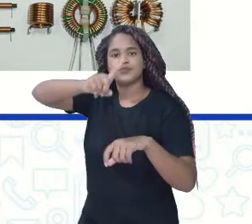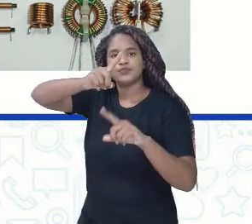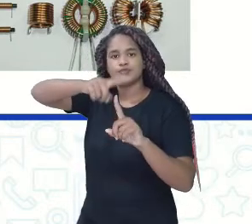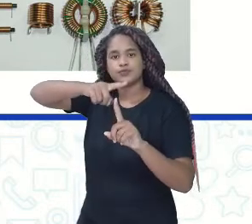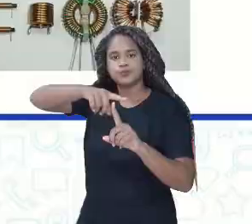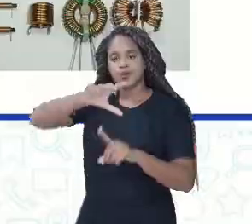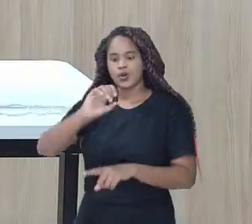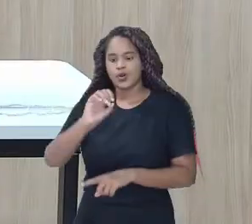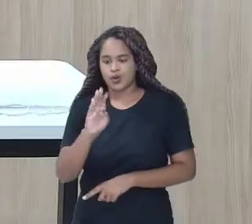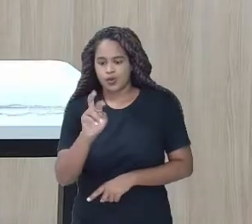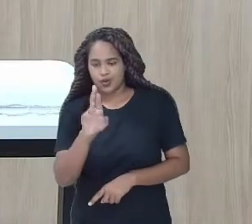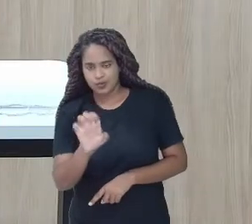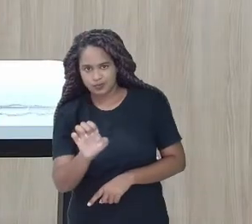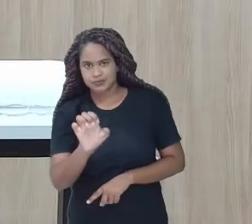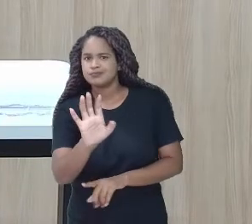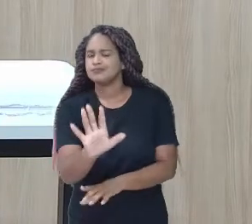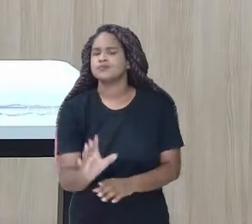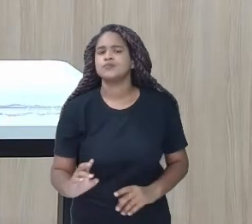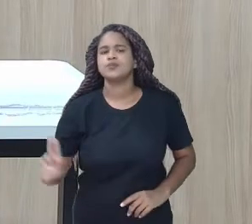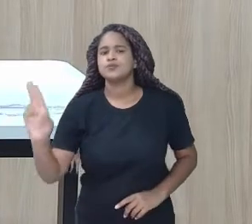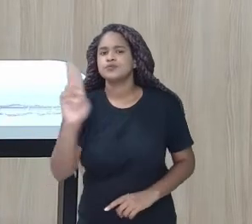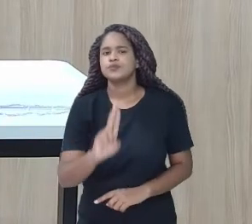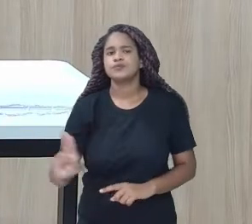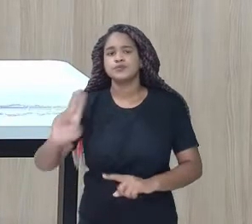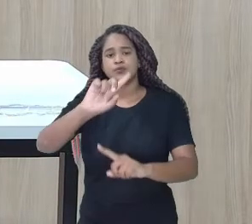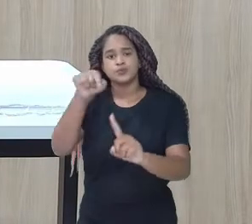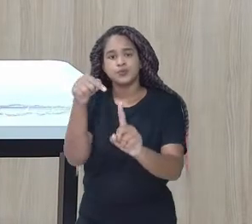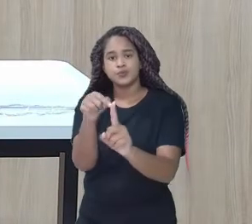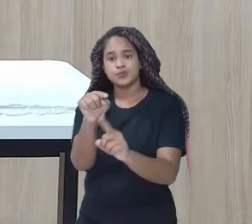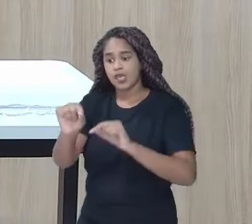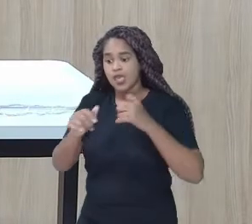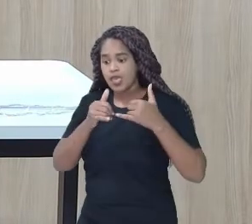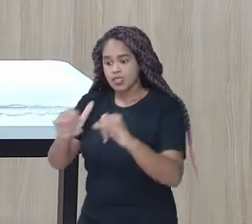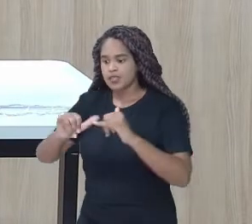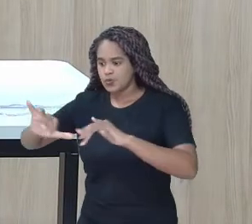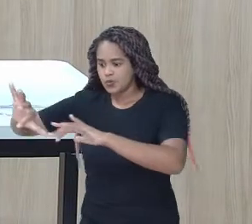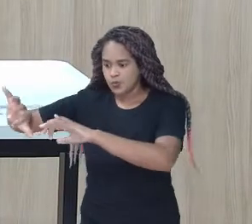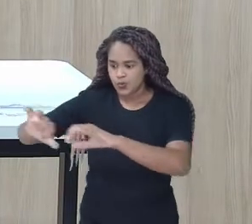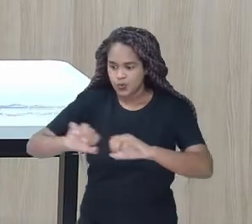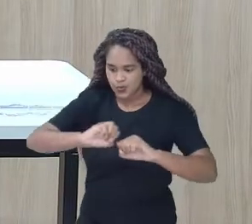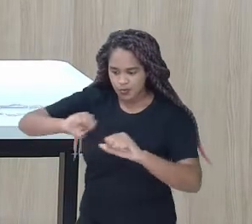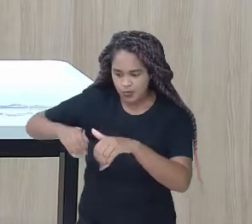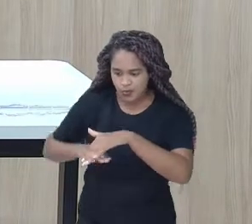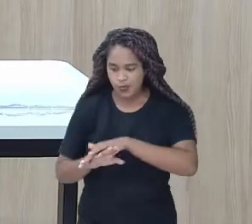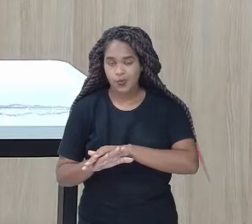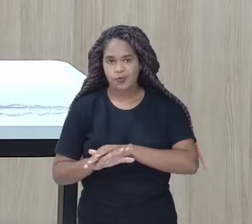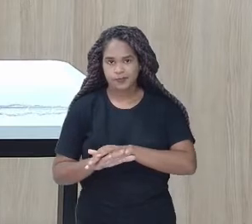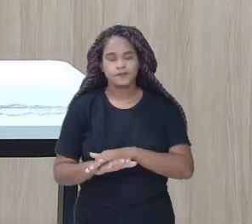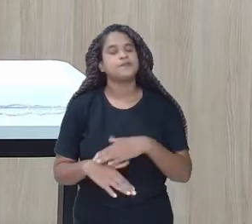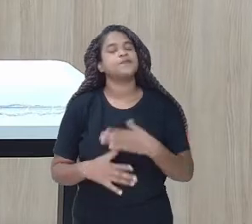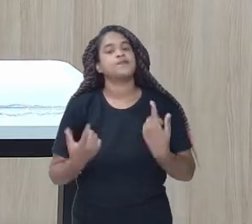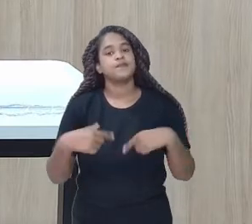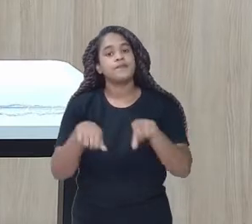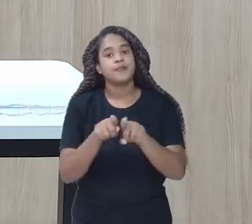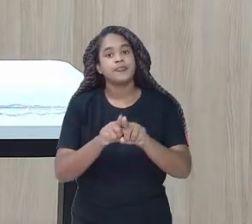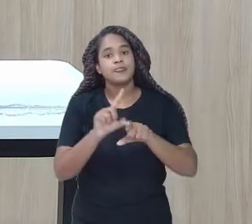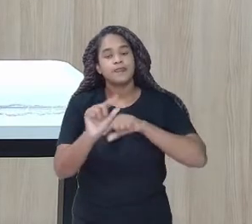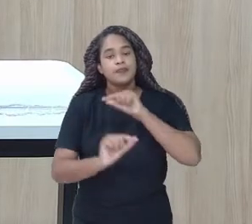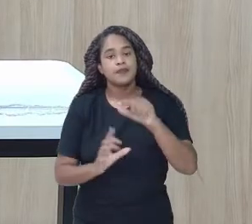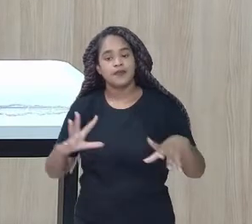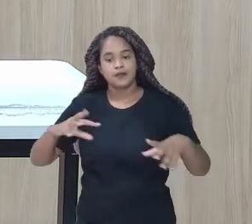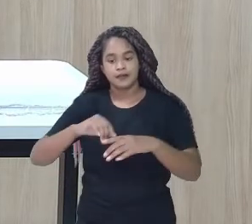são realmente usados para armazenar energia. E também eles fazem parte dos